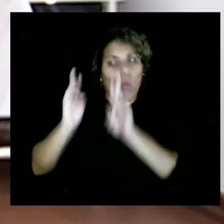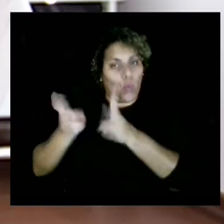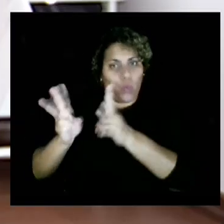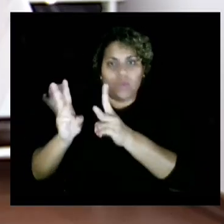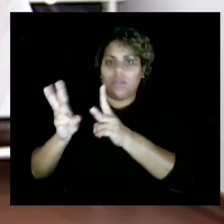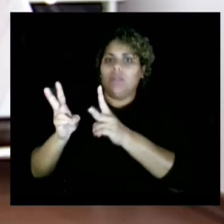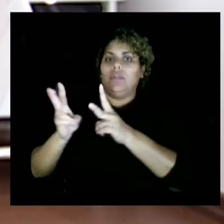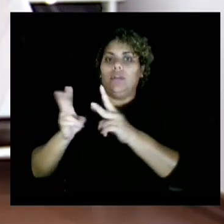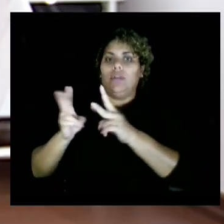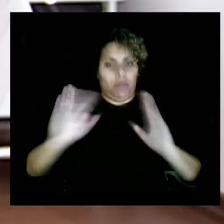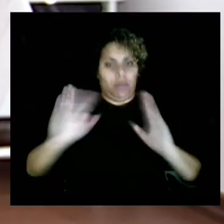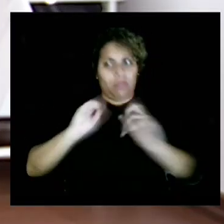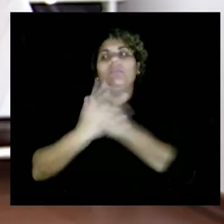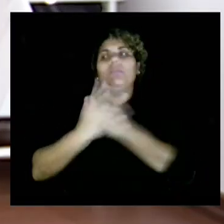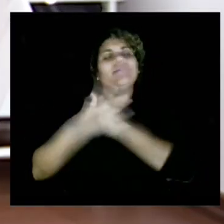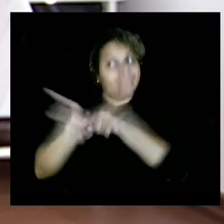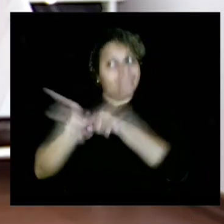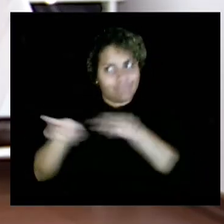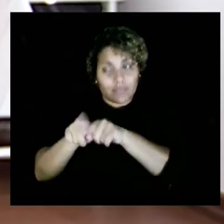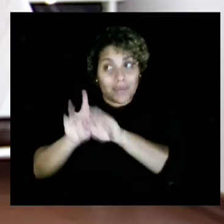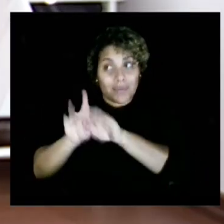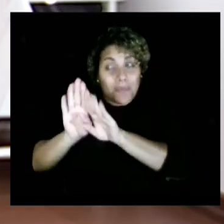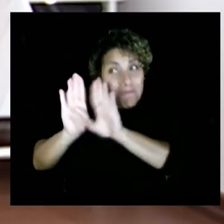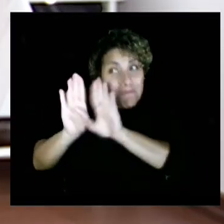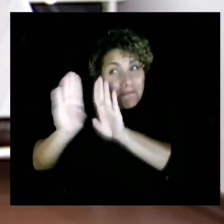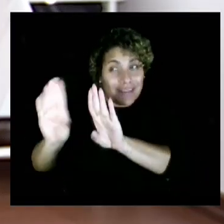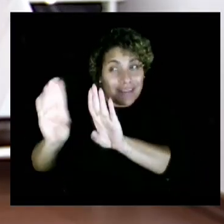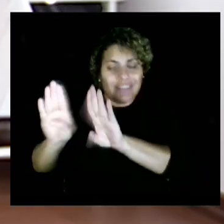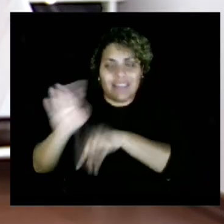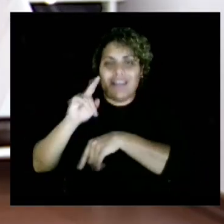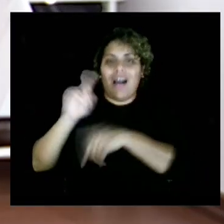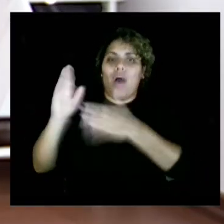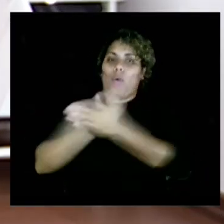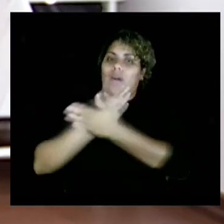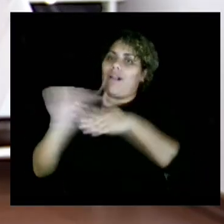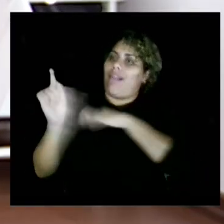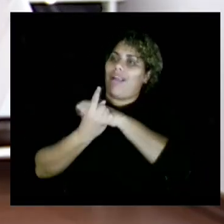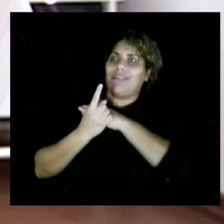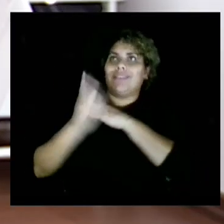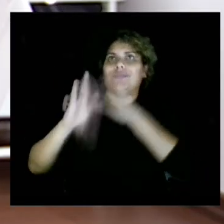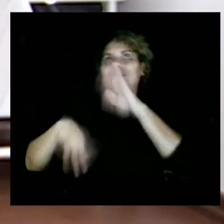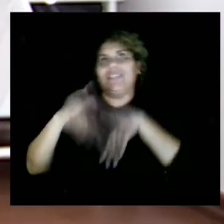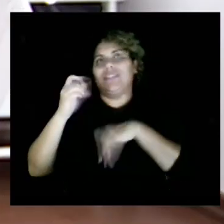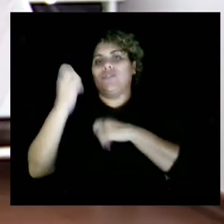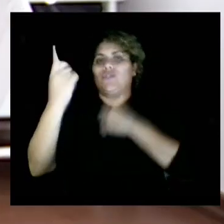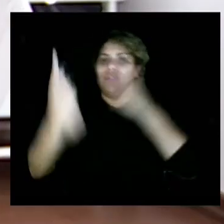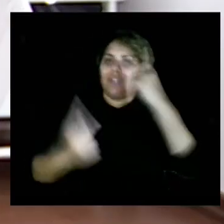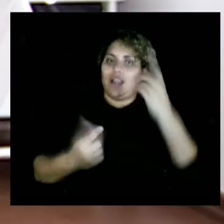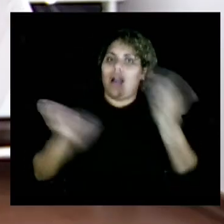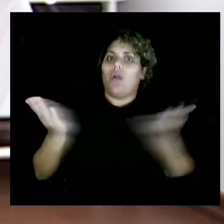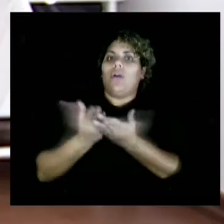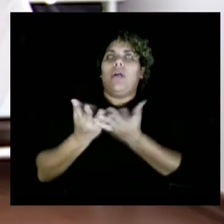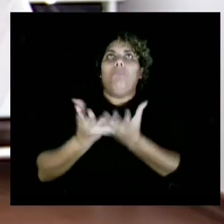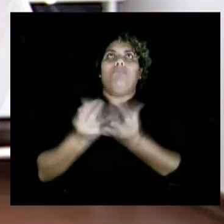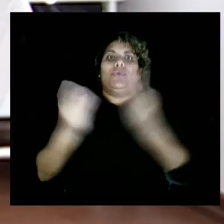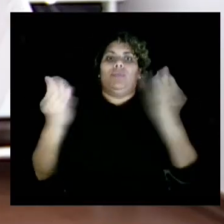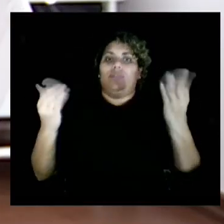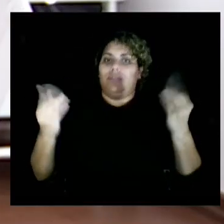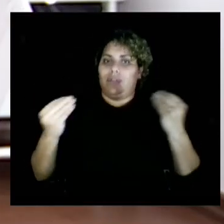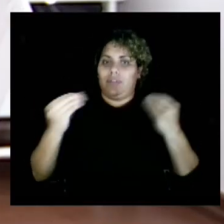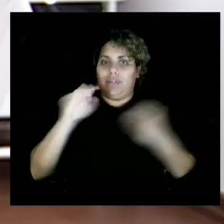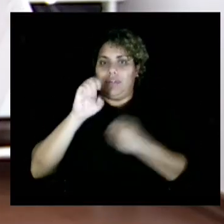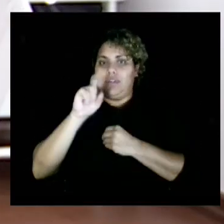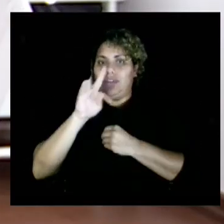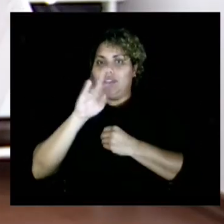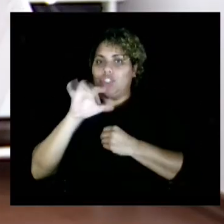pandemia, mas as clientes que vão e vêm agora são muitas, né? E a estética tem muita estética.